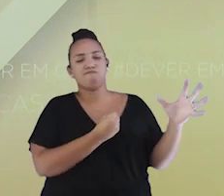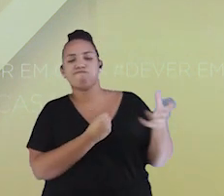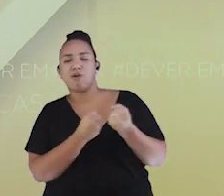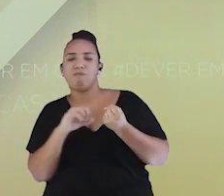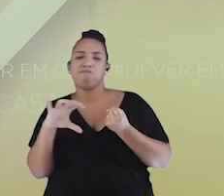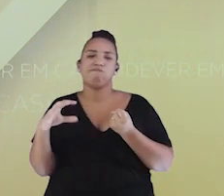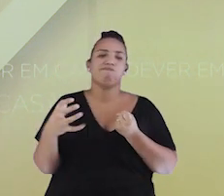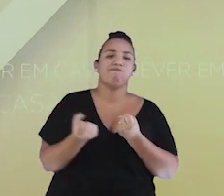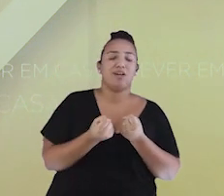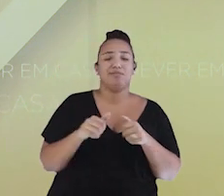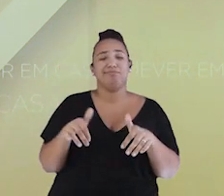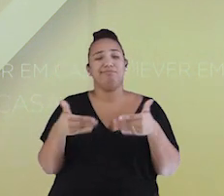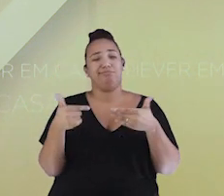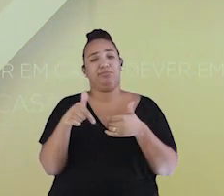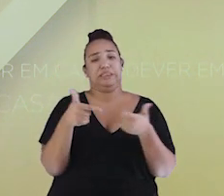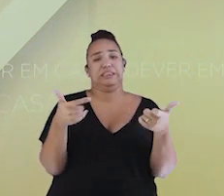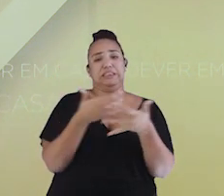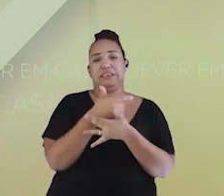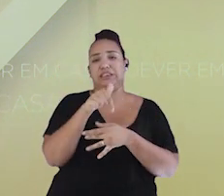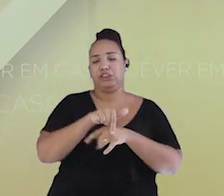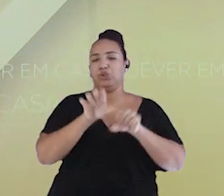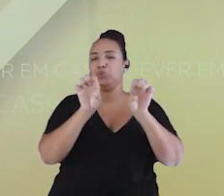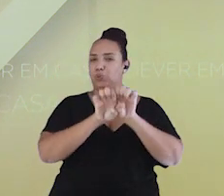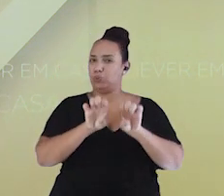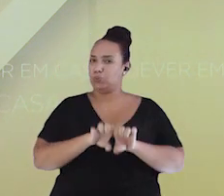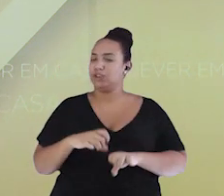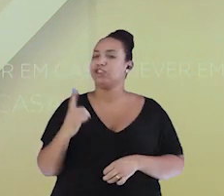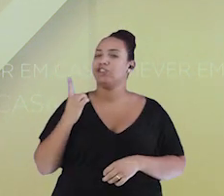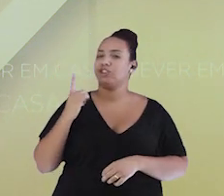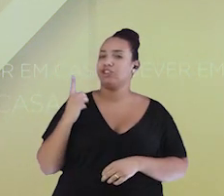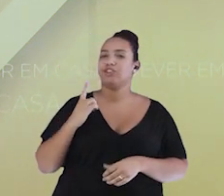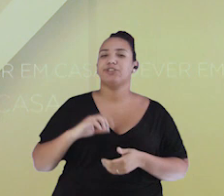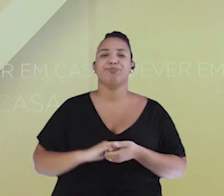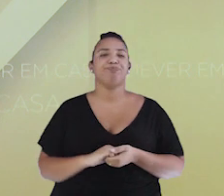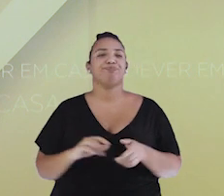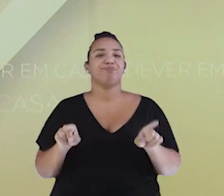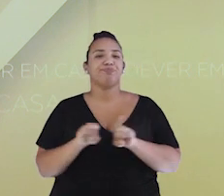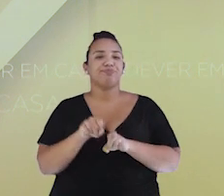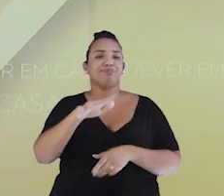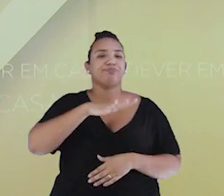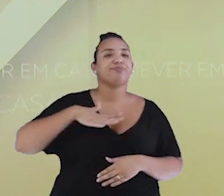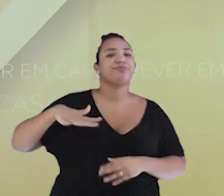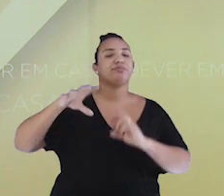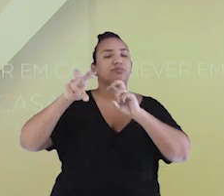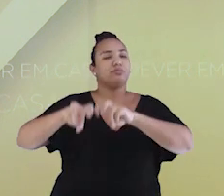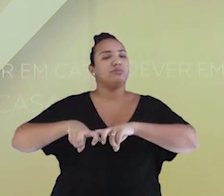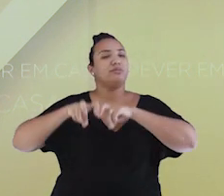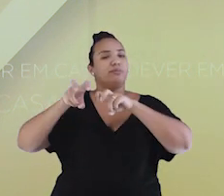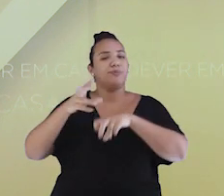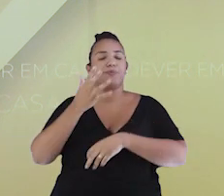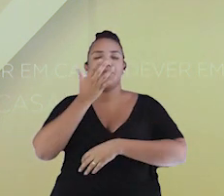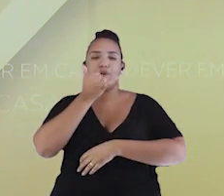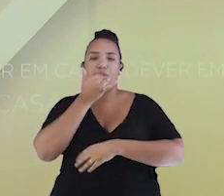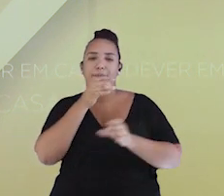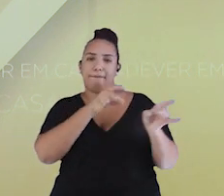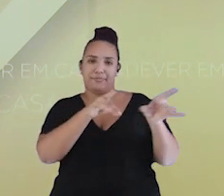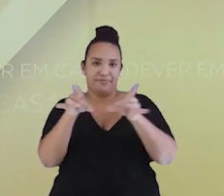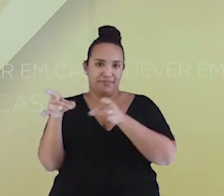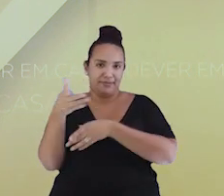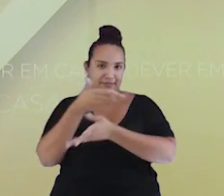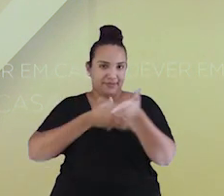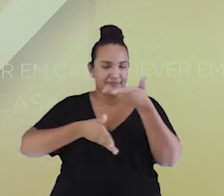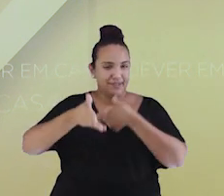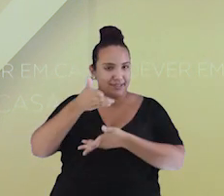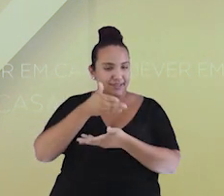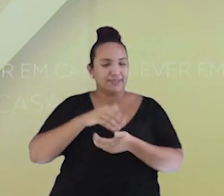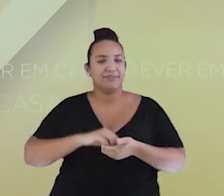Eles apresentavam uma organização urbana bem estruturada, tendo também na agricultura uma fonte de